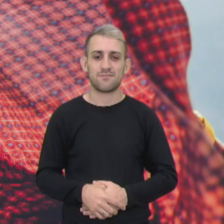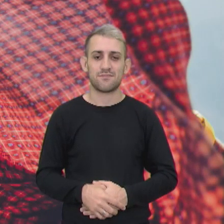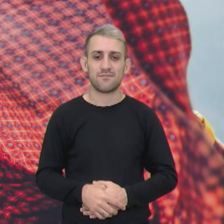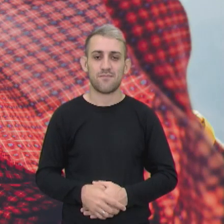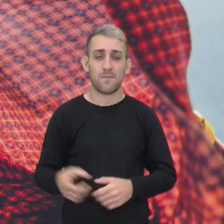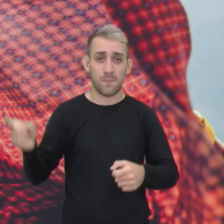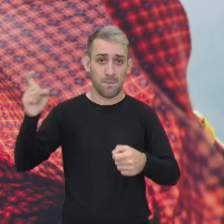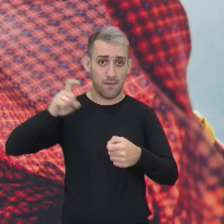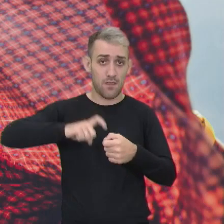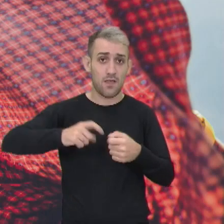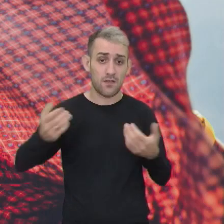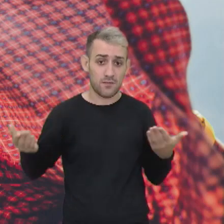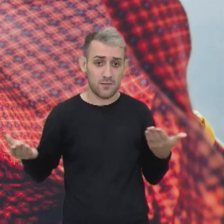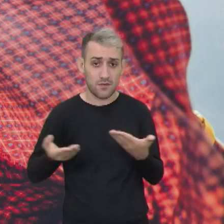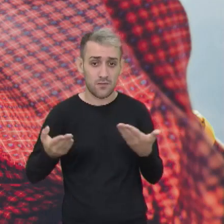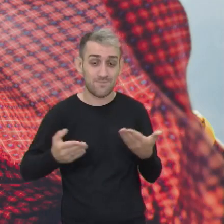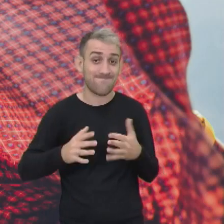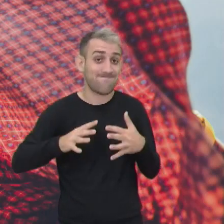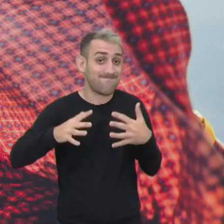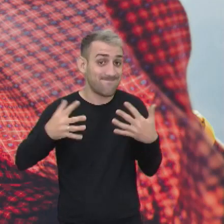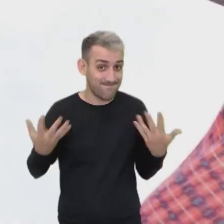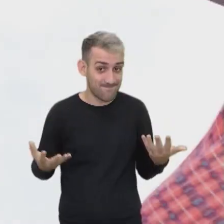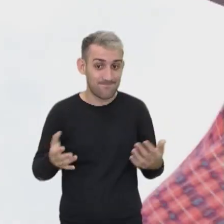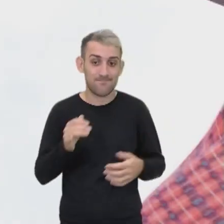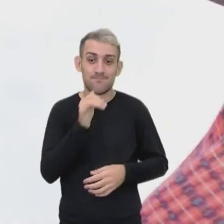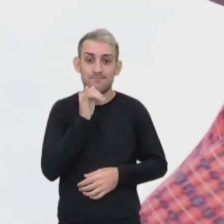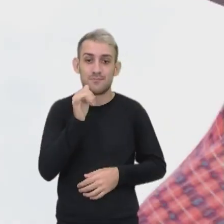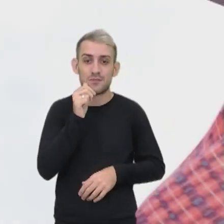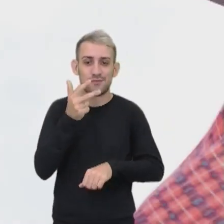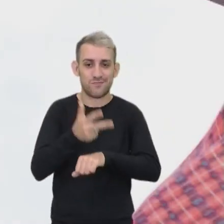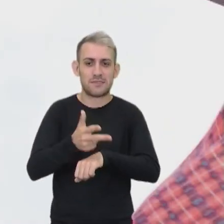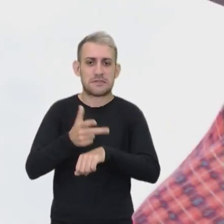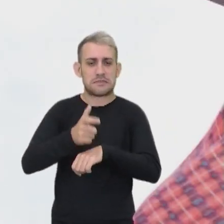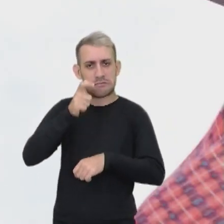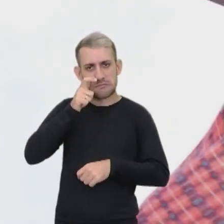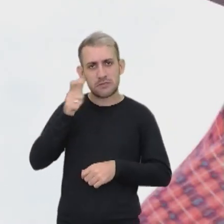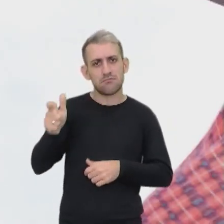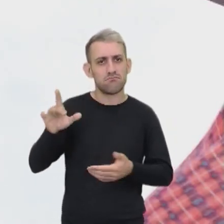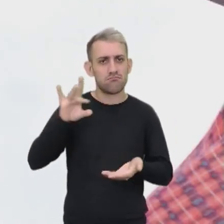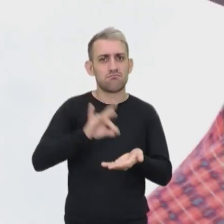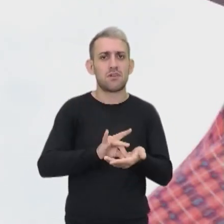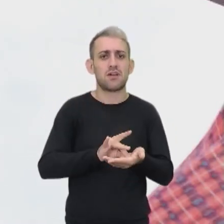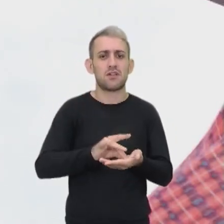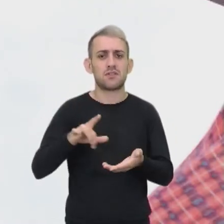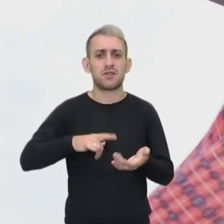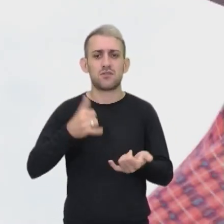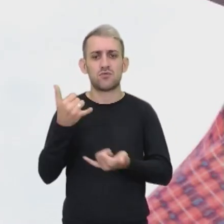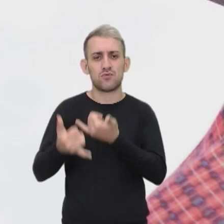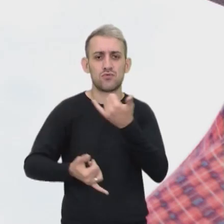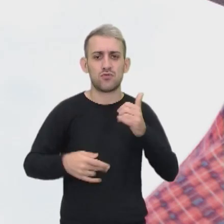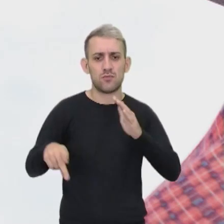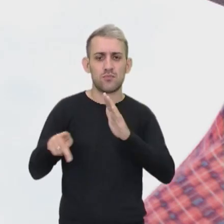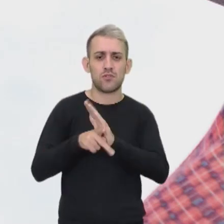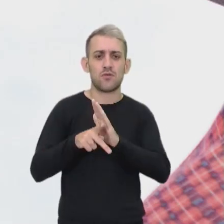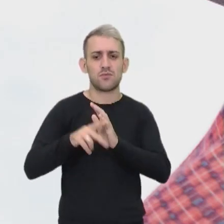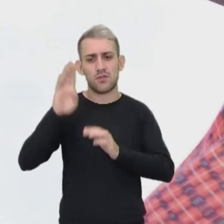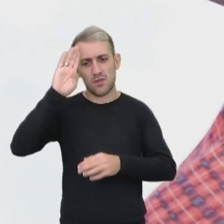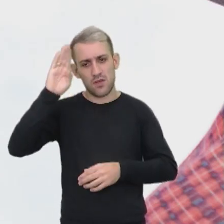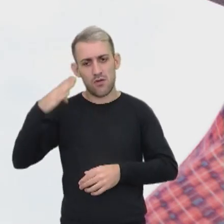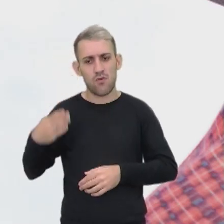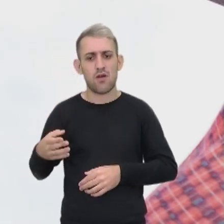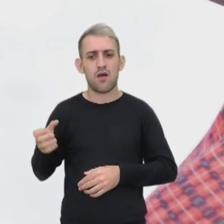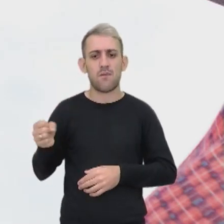Voltamos, pessoal. Então, o vídeo é bem interessante, né? Esse jogo do privilégio branco, né? Ou